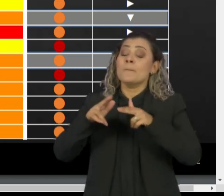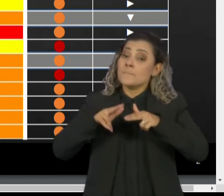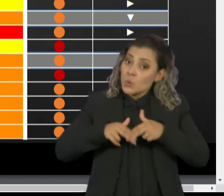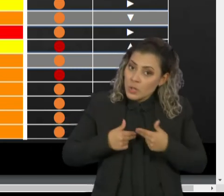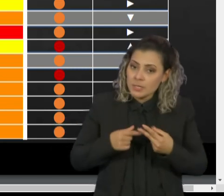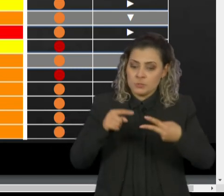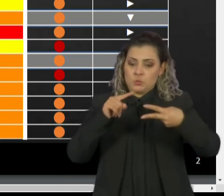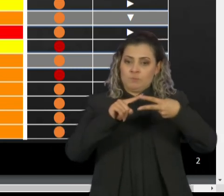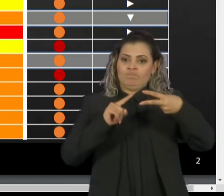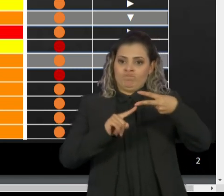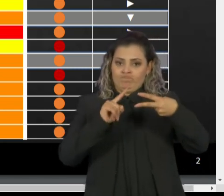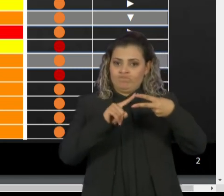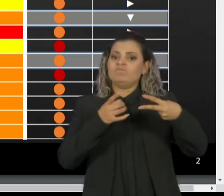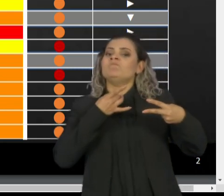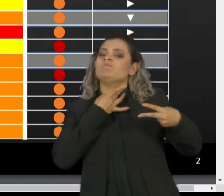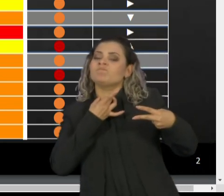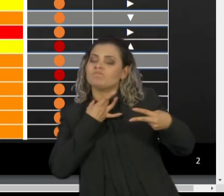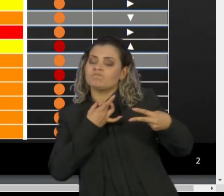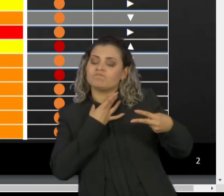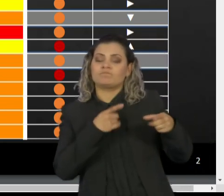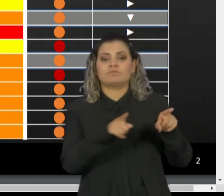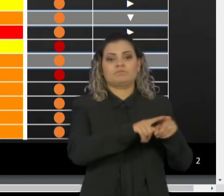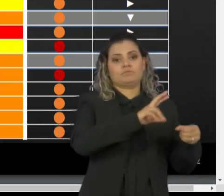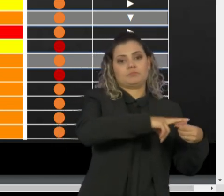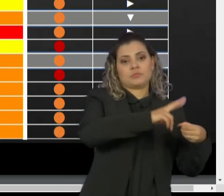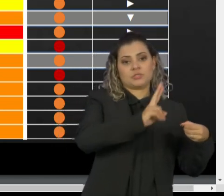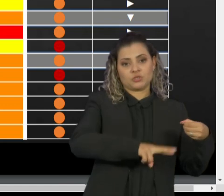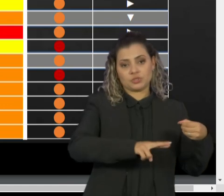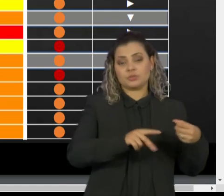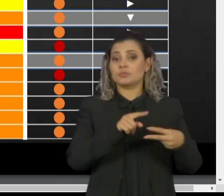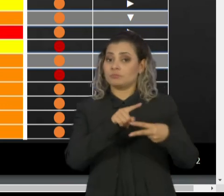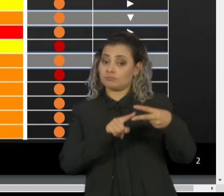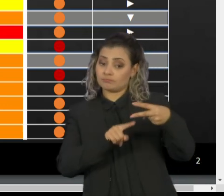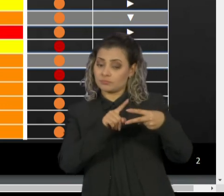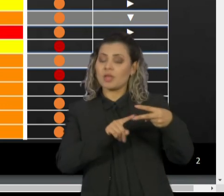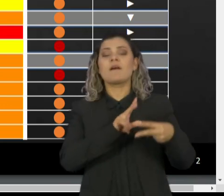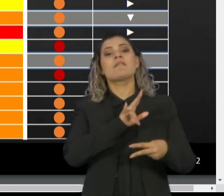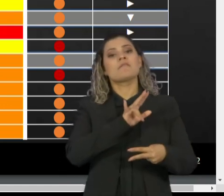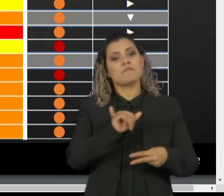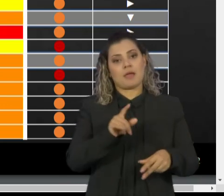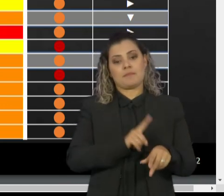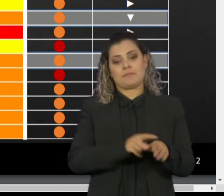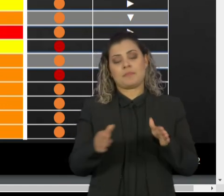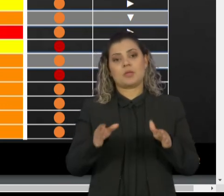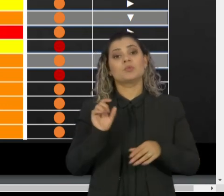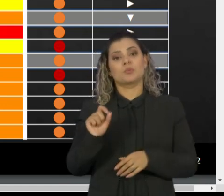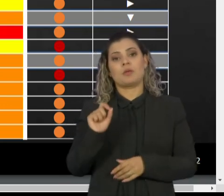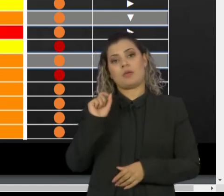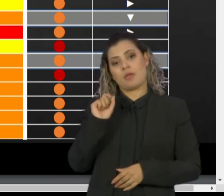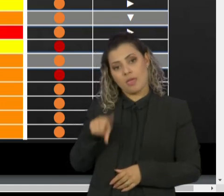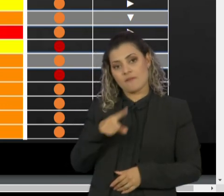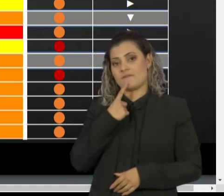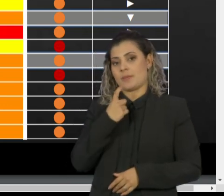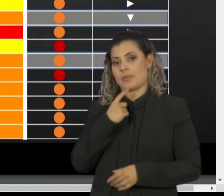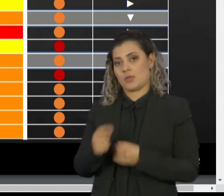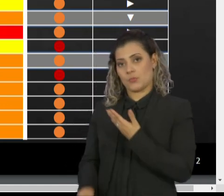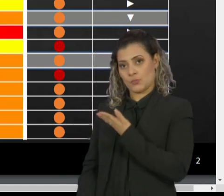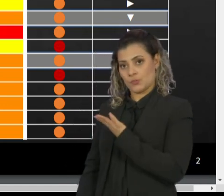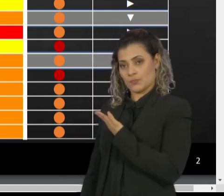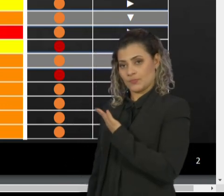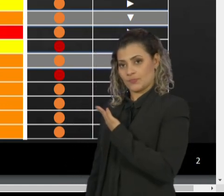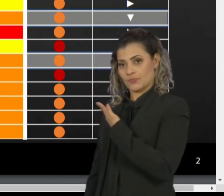isso, essas 2 regiões, neste momento, elas estão classificadas no vermelho.